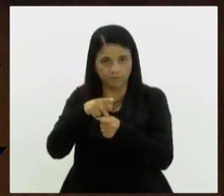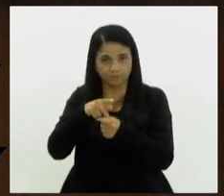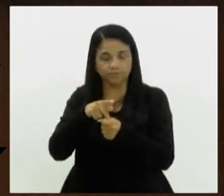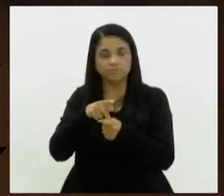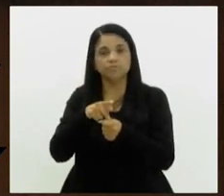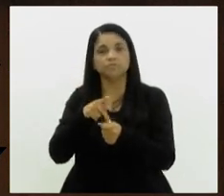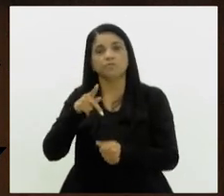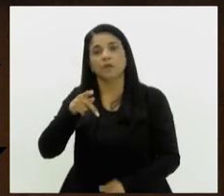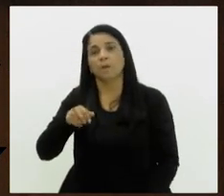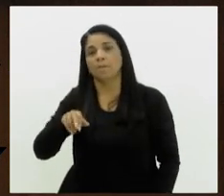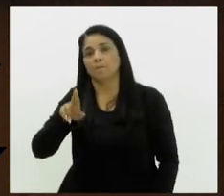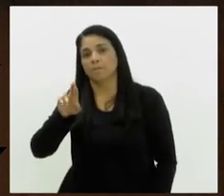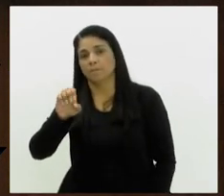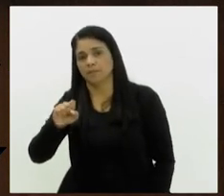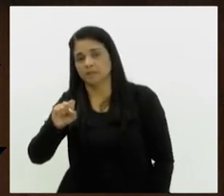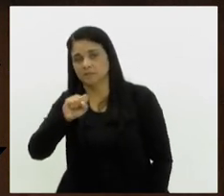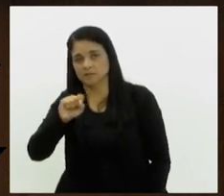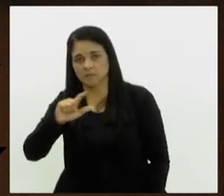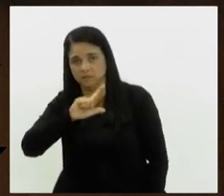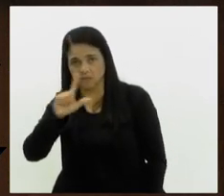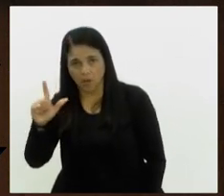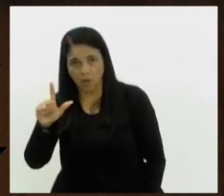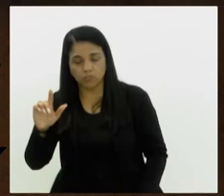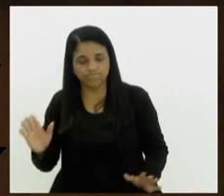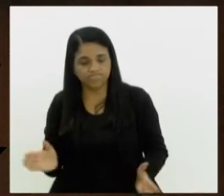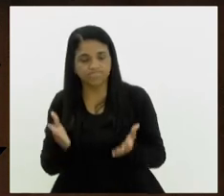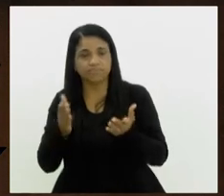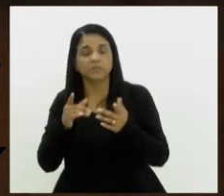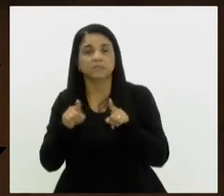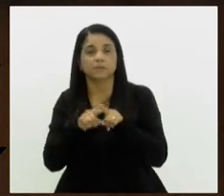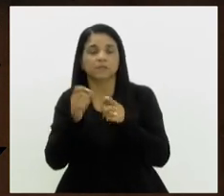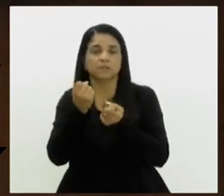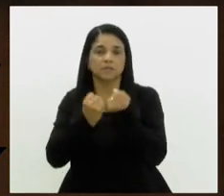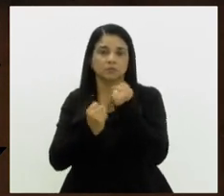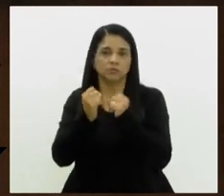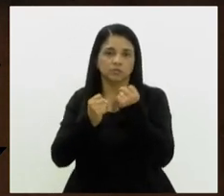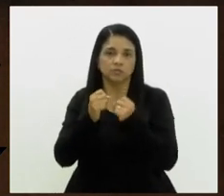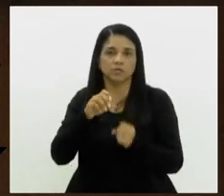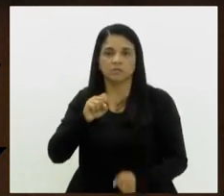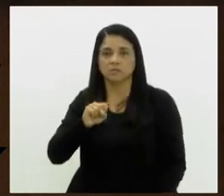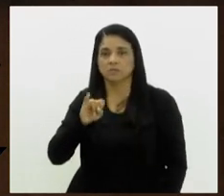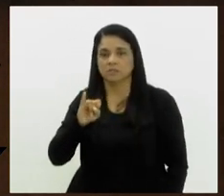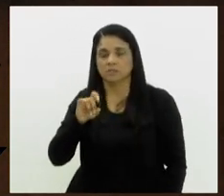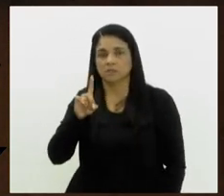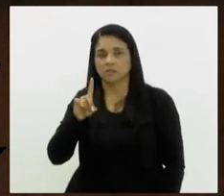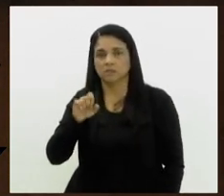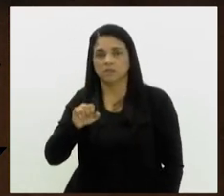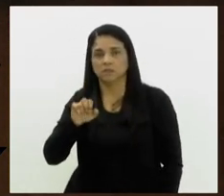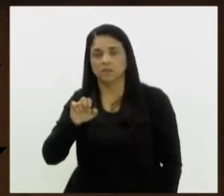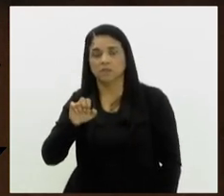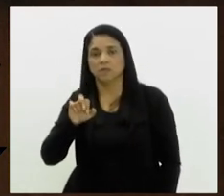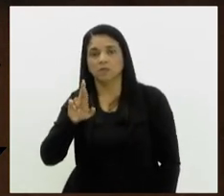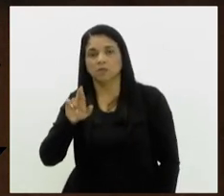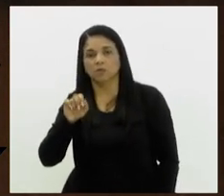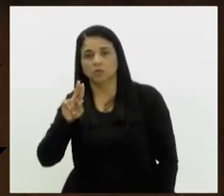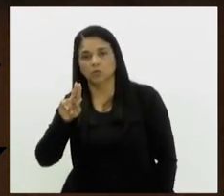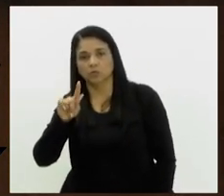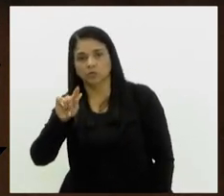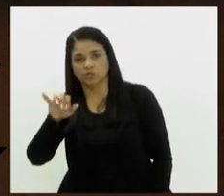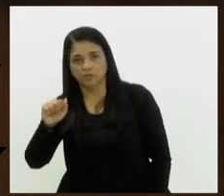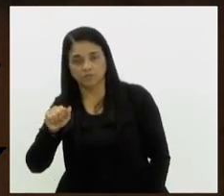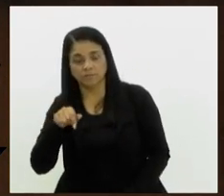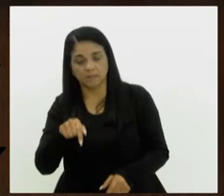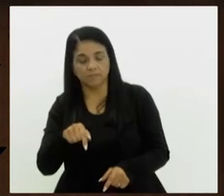proximidade do pré-sal impulsionou ainda mais isso, e na indústria siderúrgica. Ali, no caso, se desenvolveu parte da cadeia do petróleo.